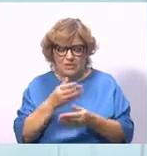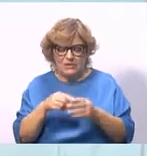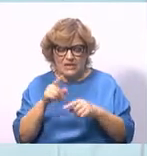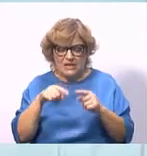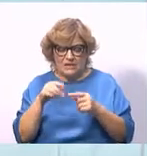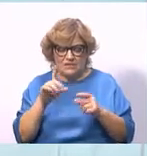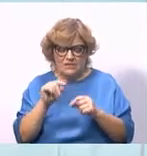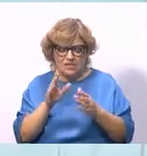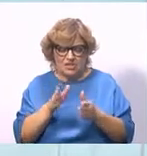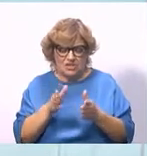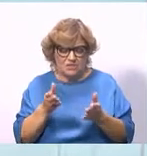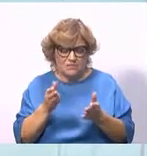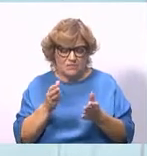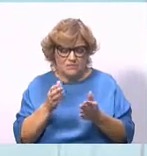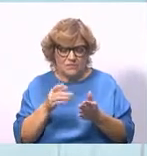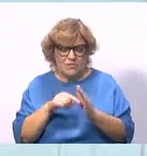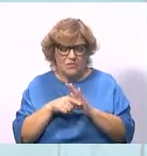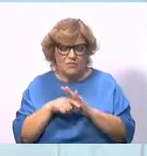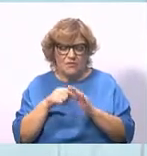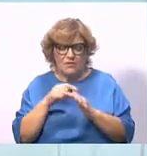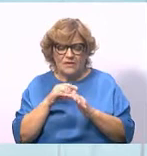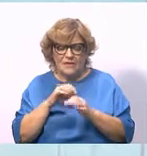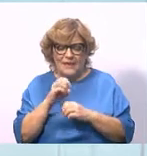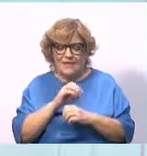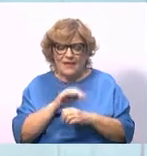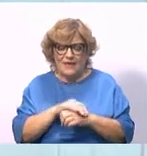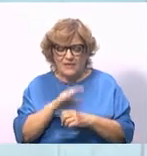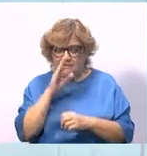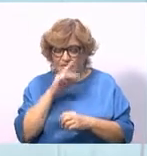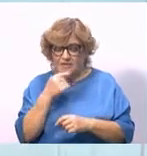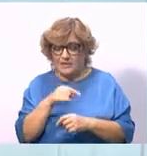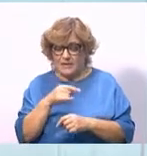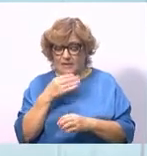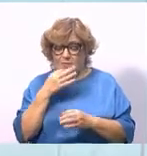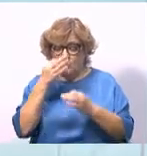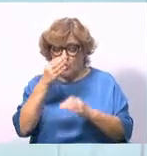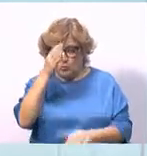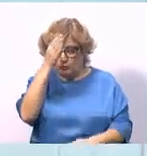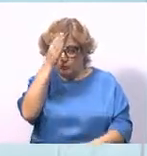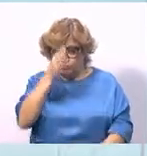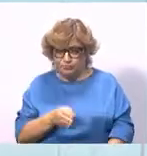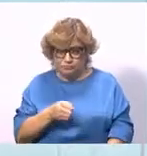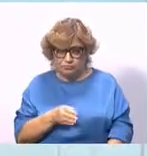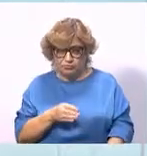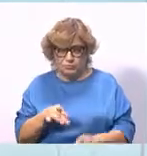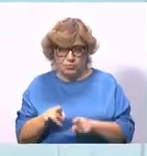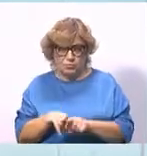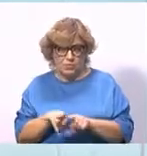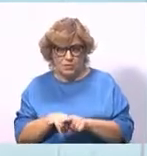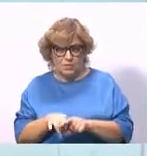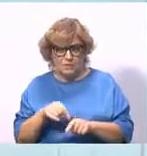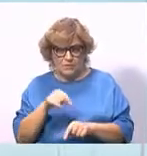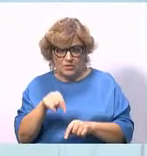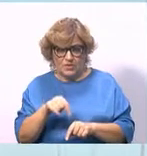faço entender. Sim. Não fomos à causa, porque se houver uma verticalização, ou seja, nós